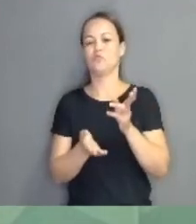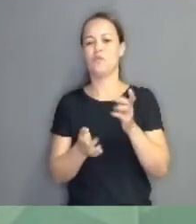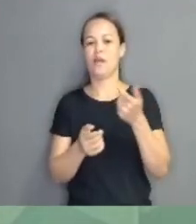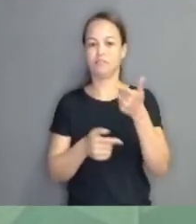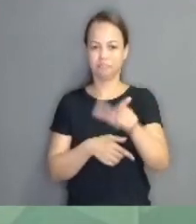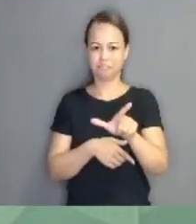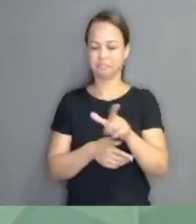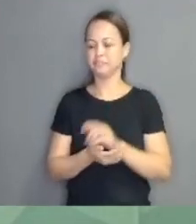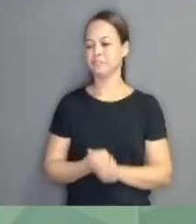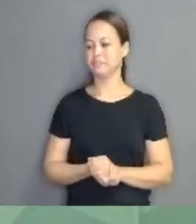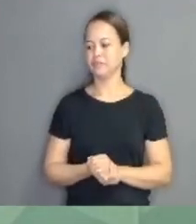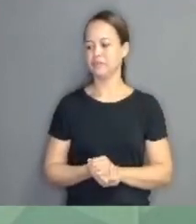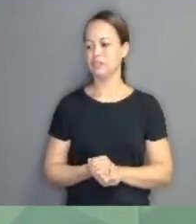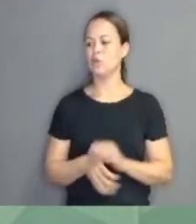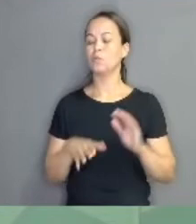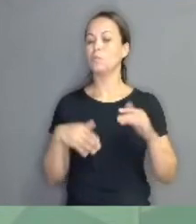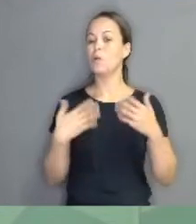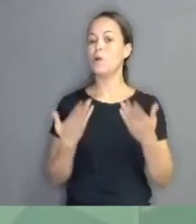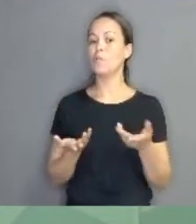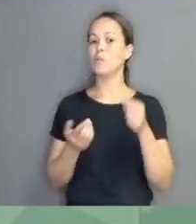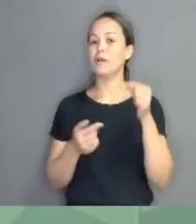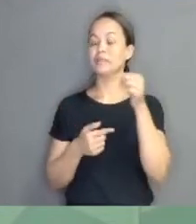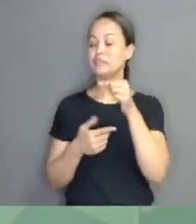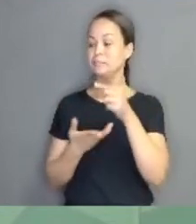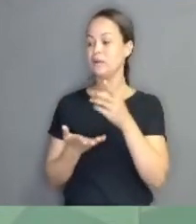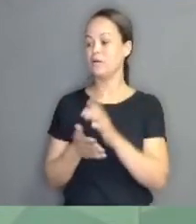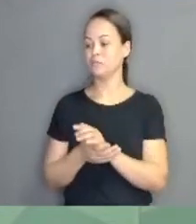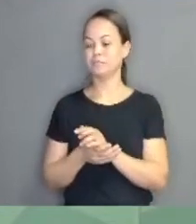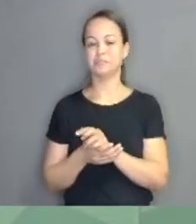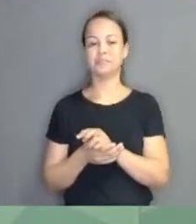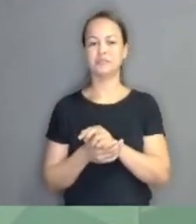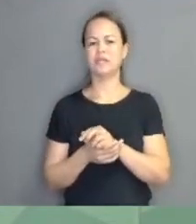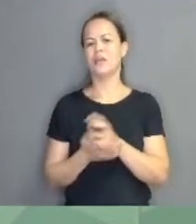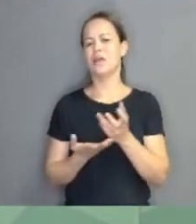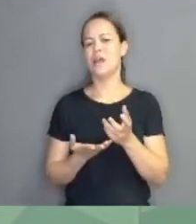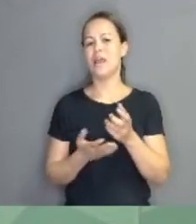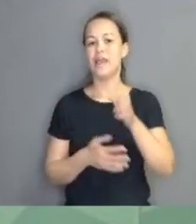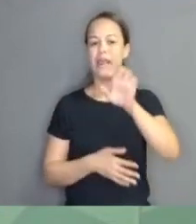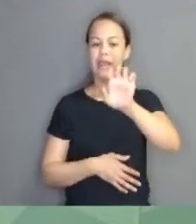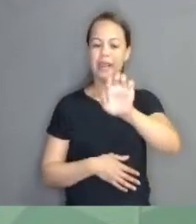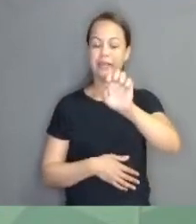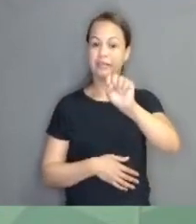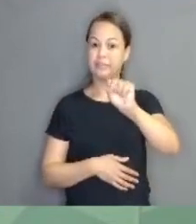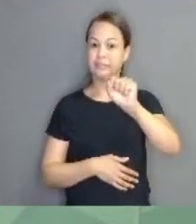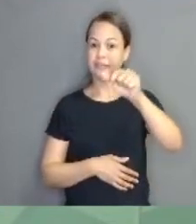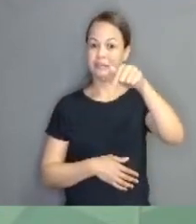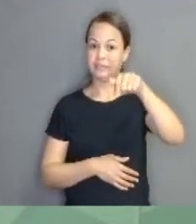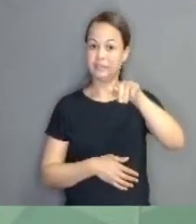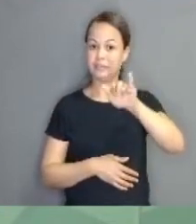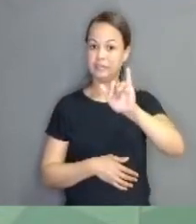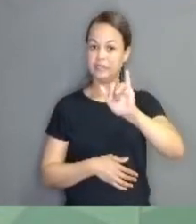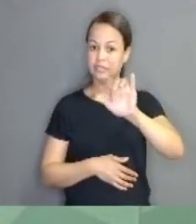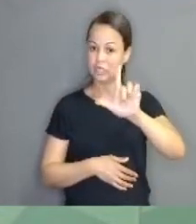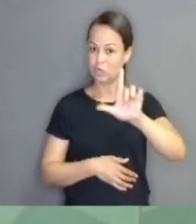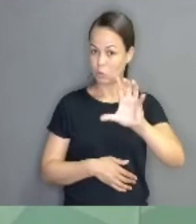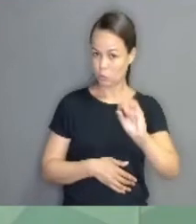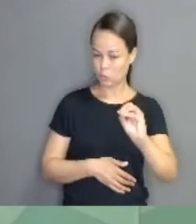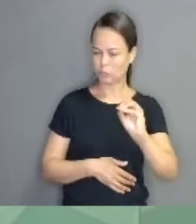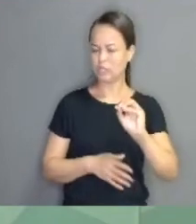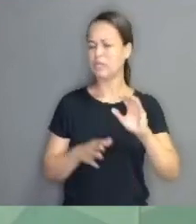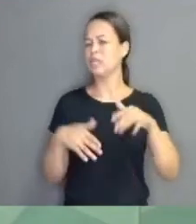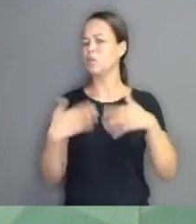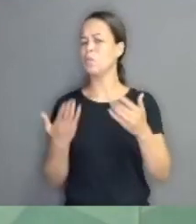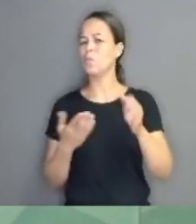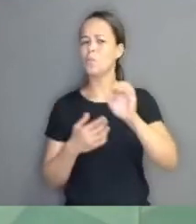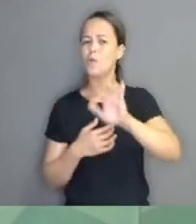que animalzinho É esse aqui pessoal e esquilo esquilo e